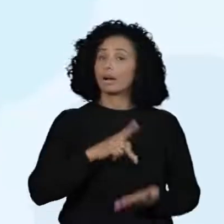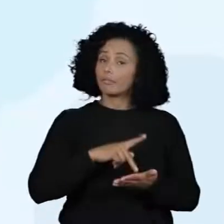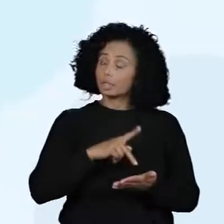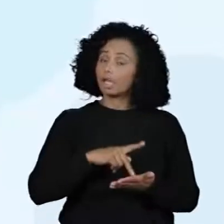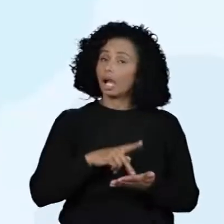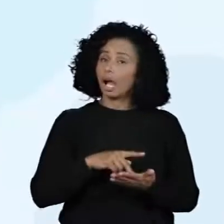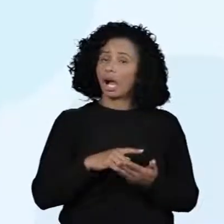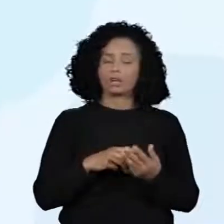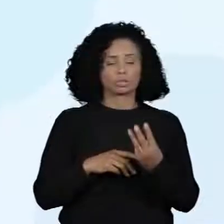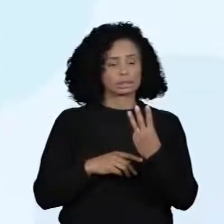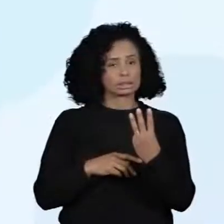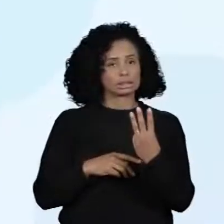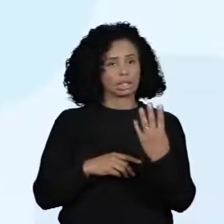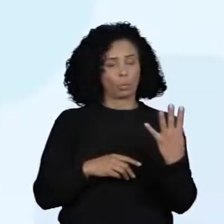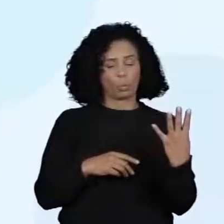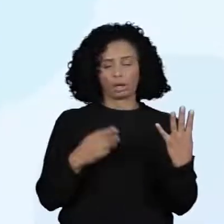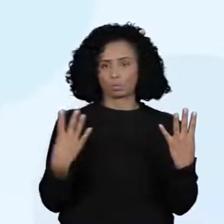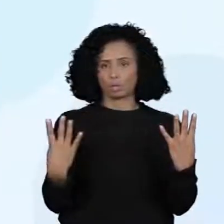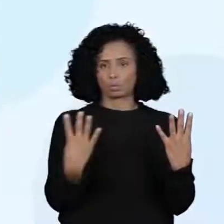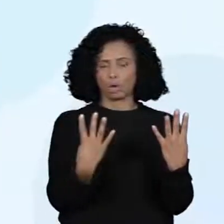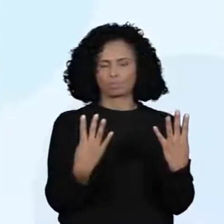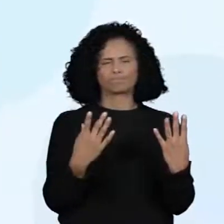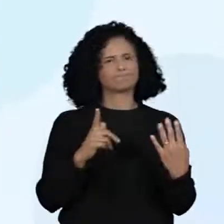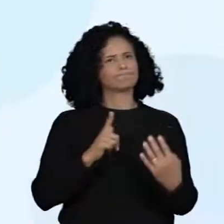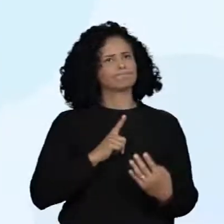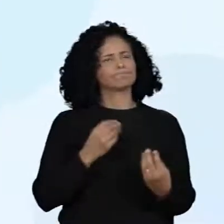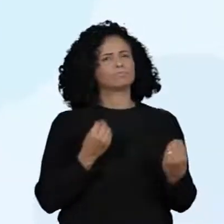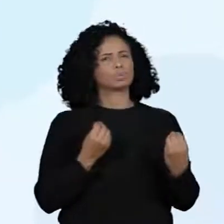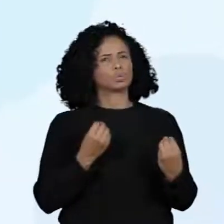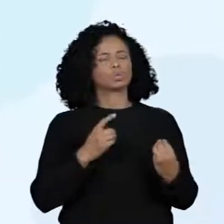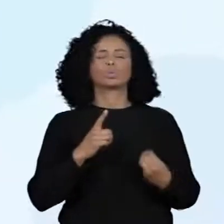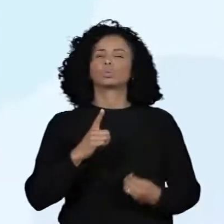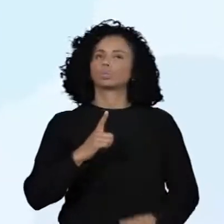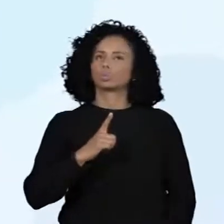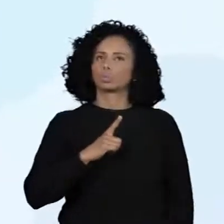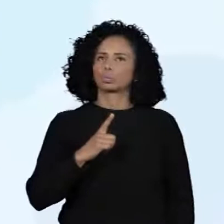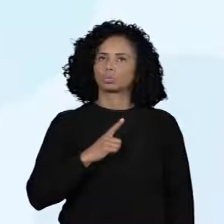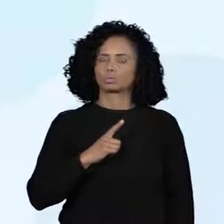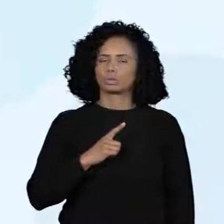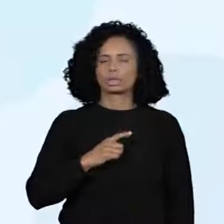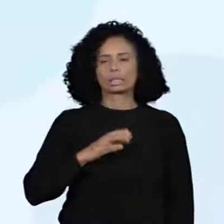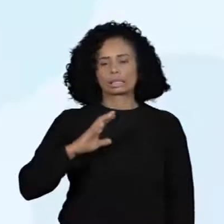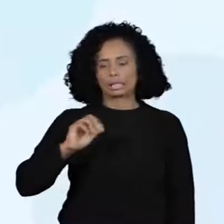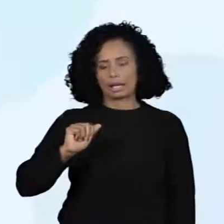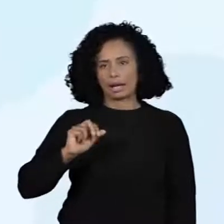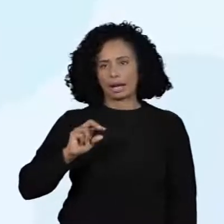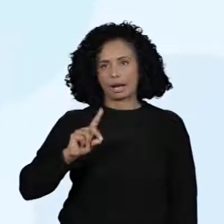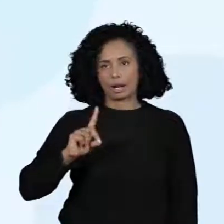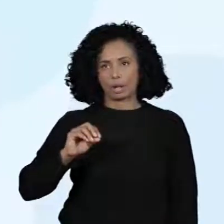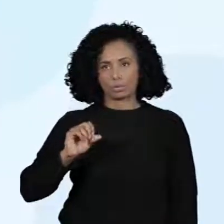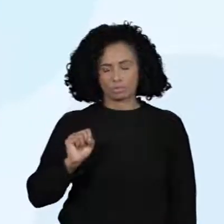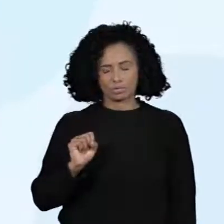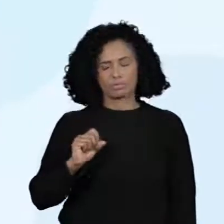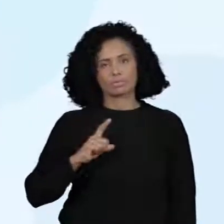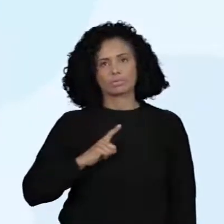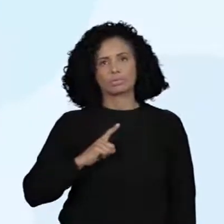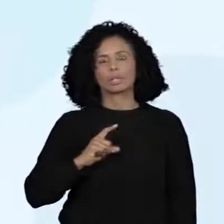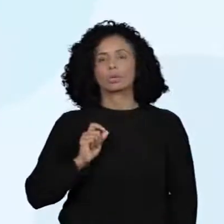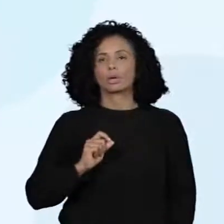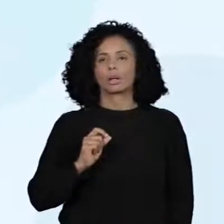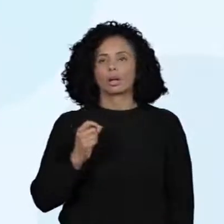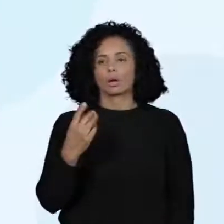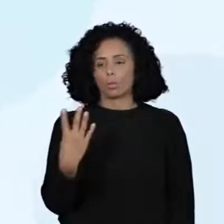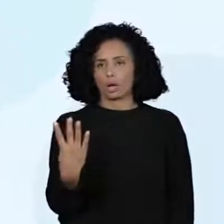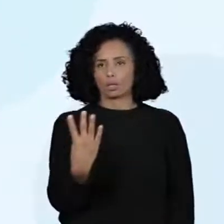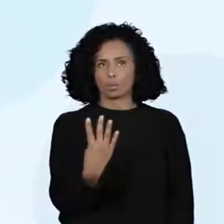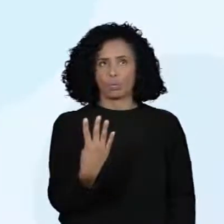unidades. Mas na posição das dezenas, o Carlos também tem 4 dezenas, enquanto a Leila só tem